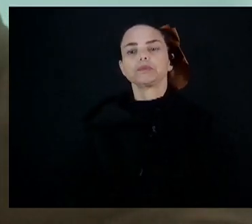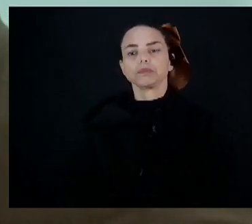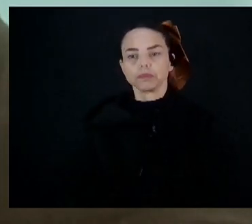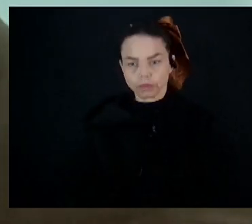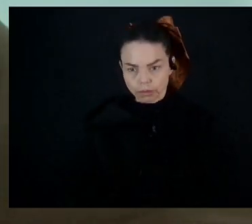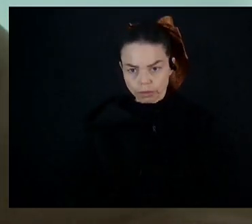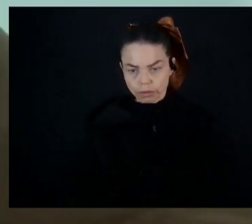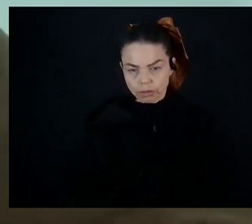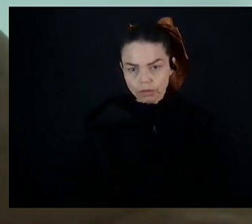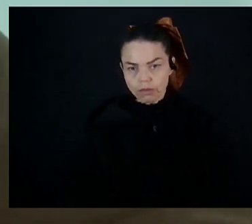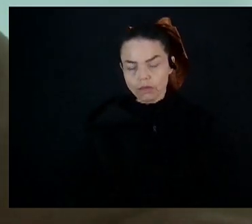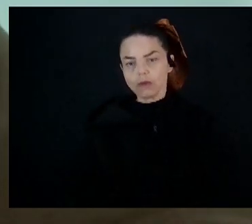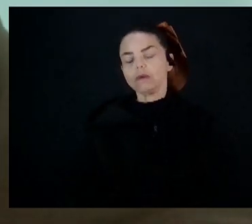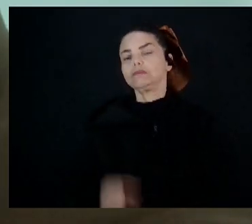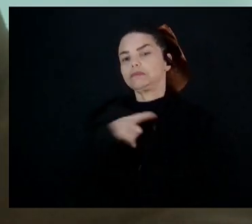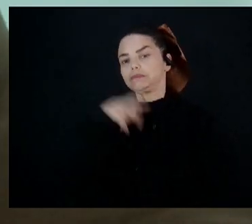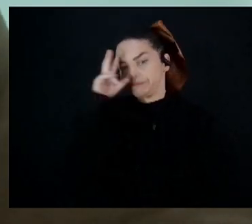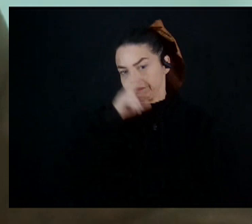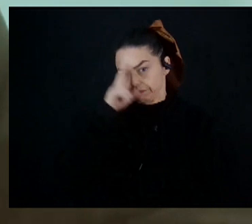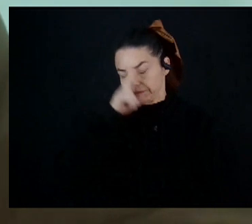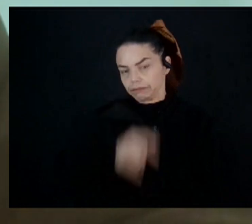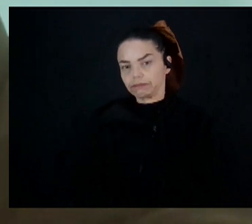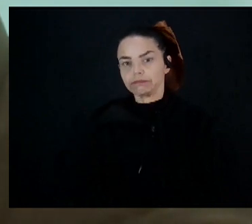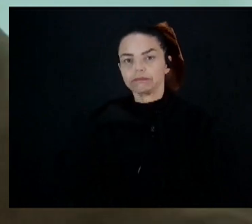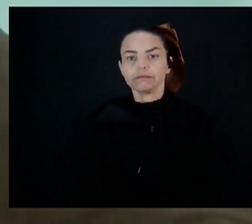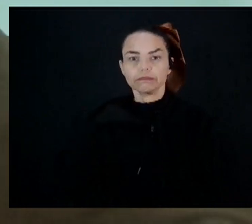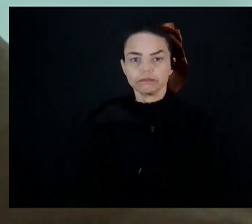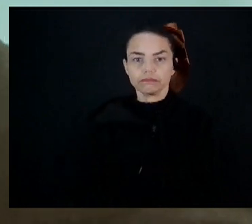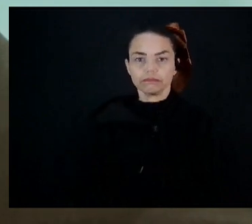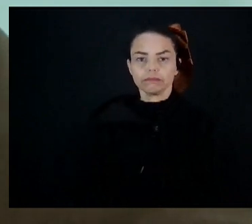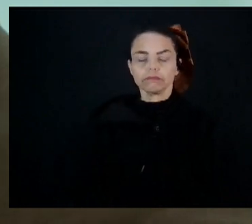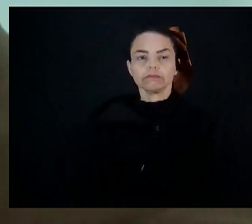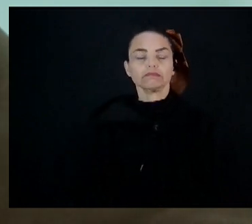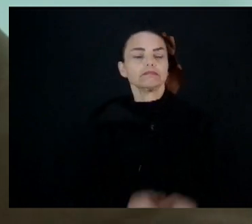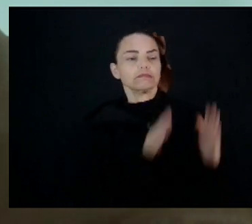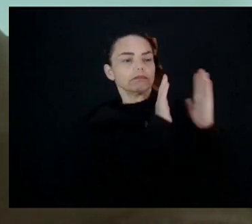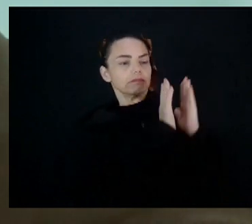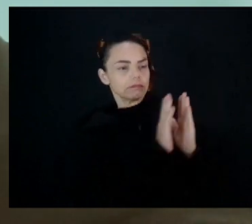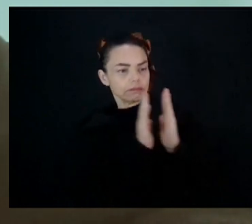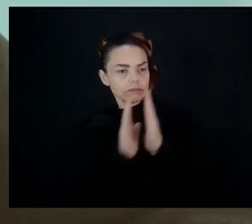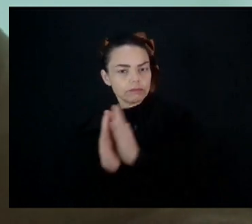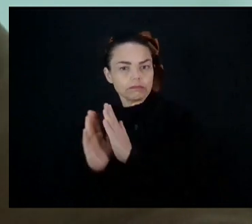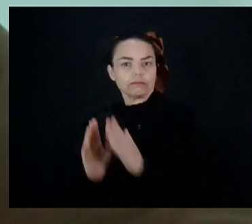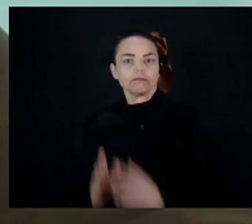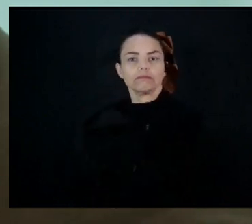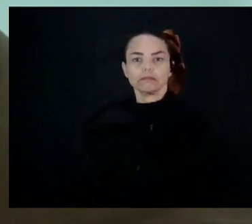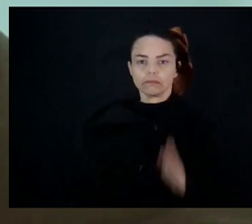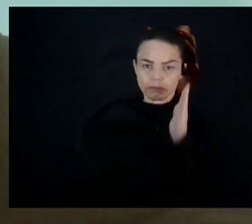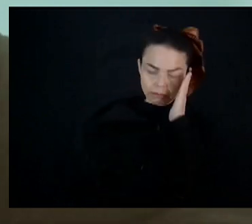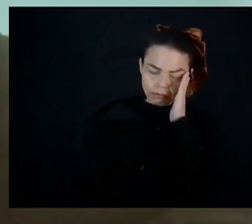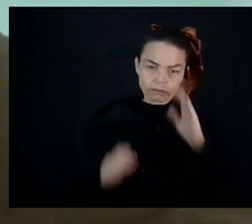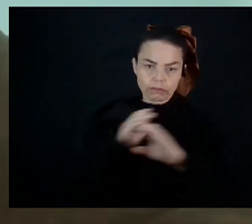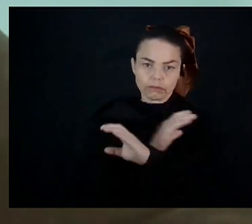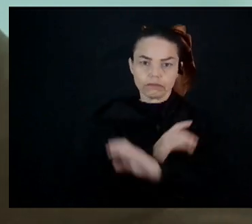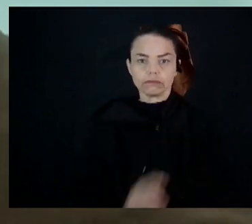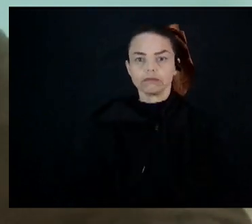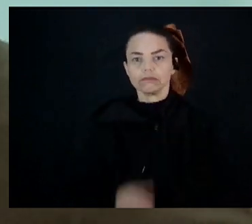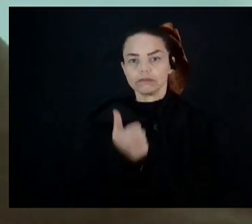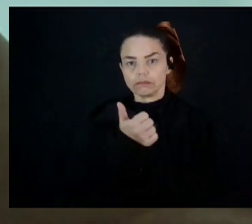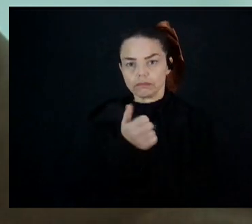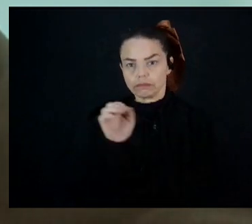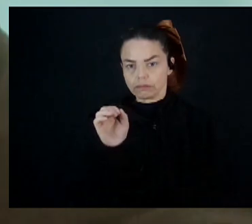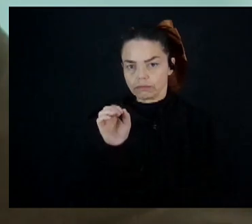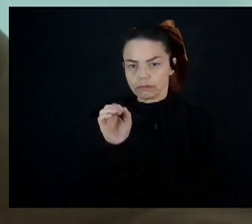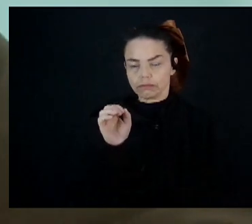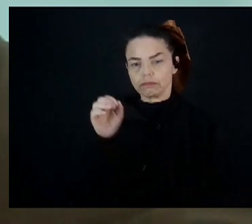aí a gente tem que lembrar um pouco dessa história dos ciclos de sono, né? Um ciclo de sono completo, ele dura de 60 a 90